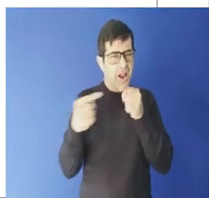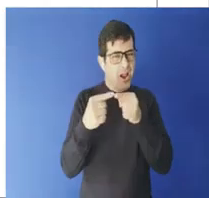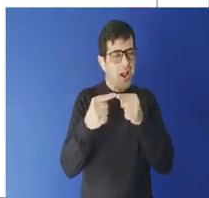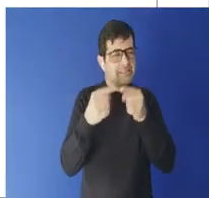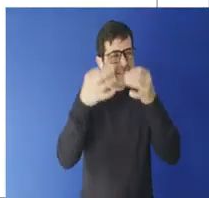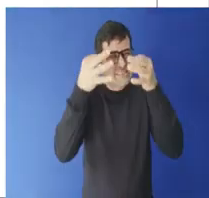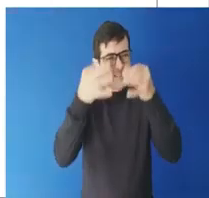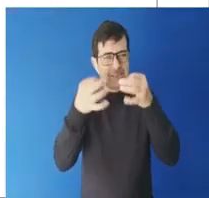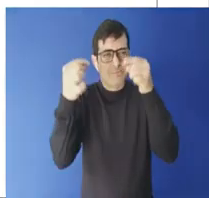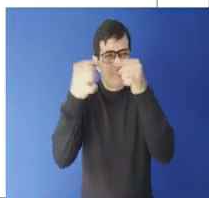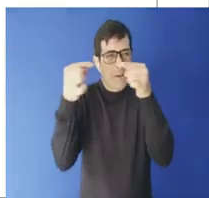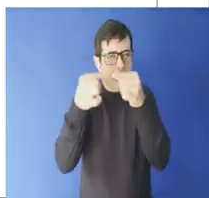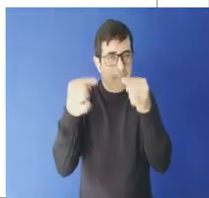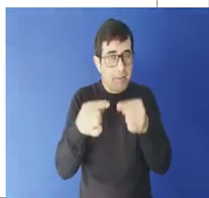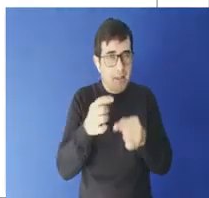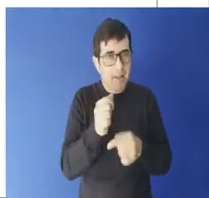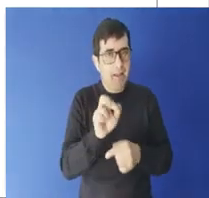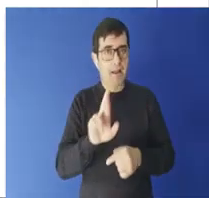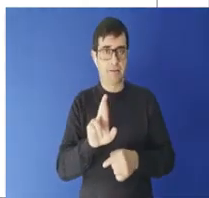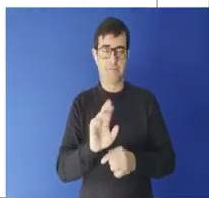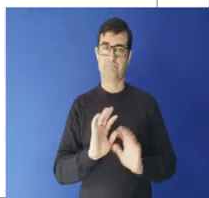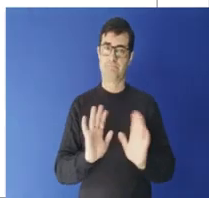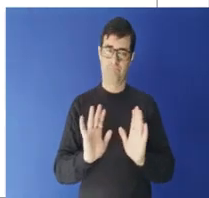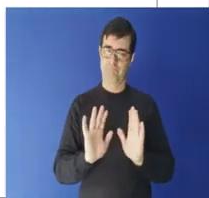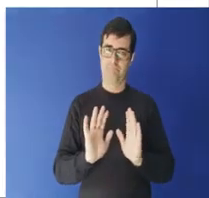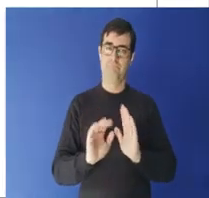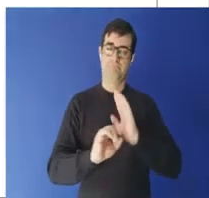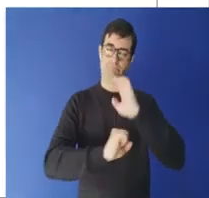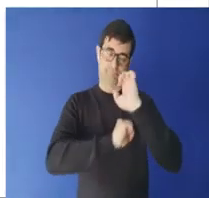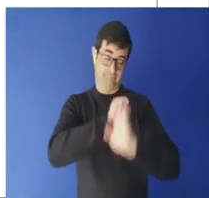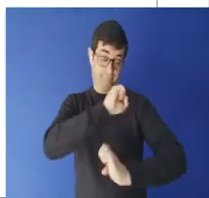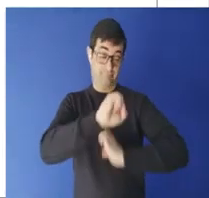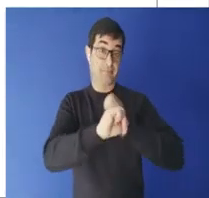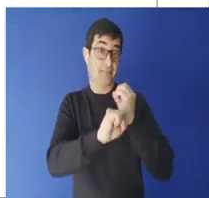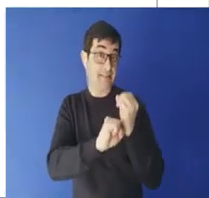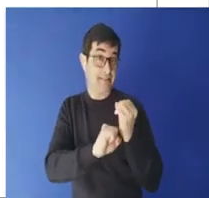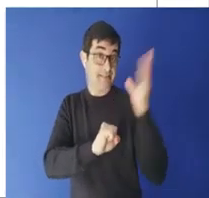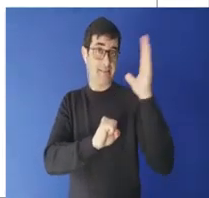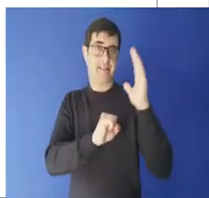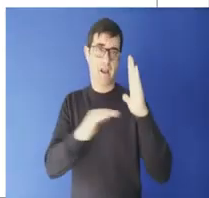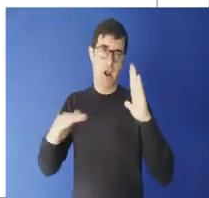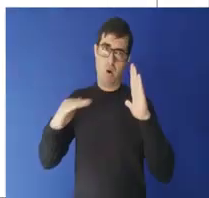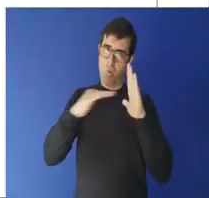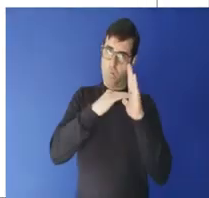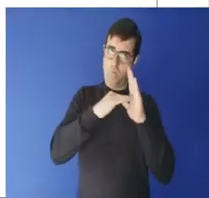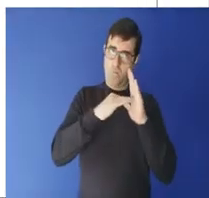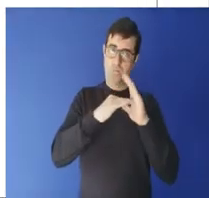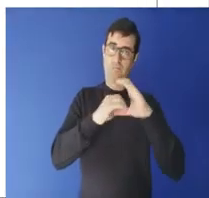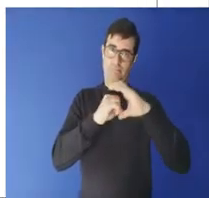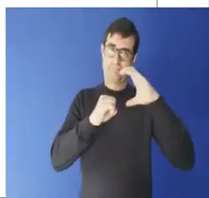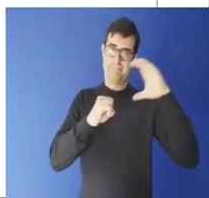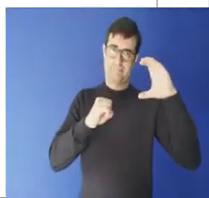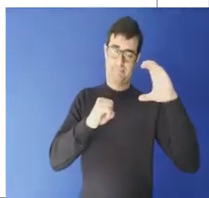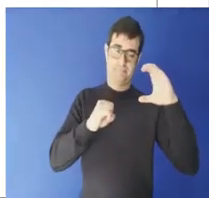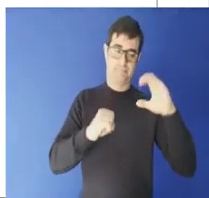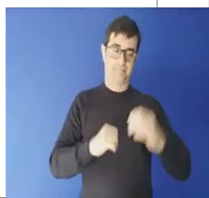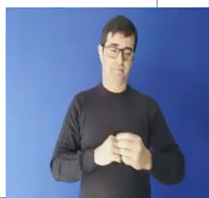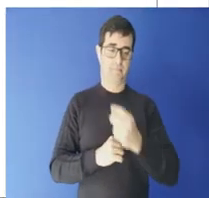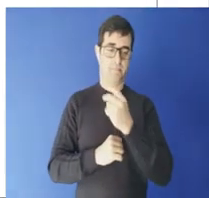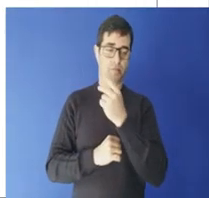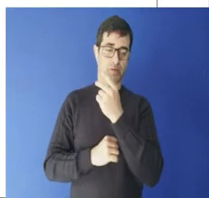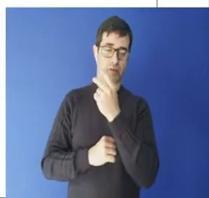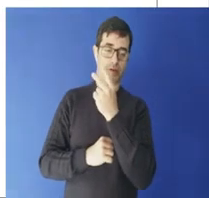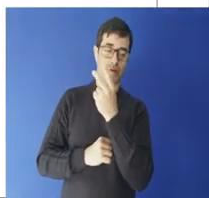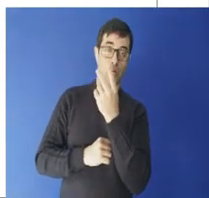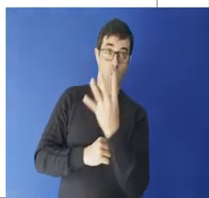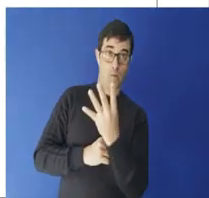a configuração do argônio. Ele vai doar os seus elétrons da camada de valência, que é 4s2,